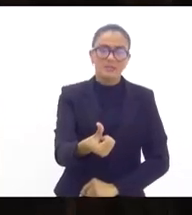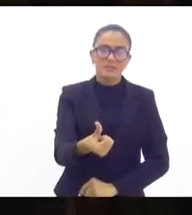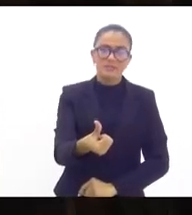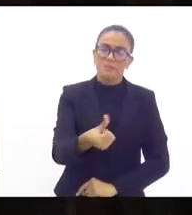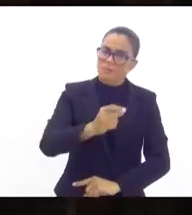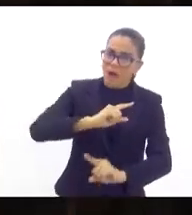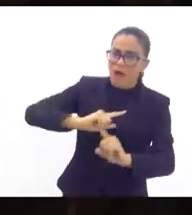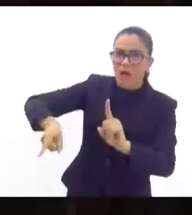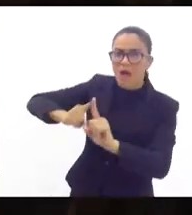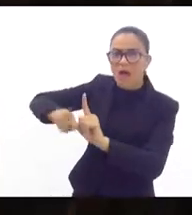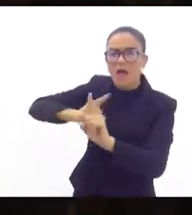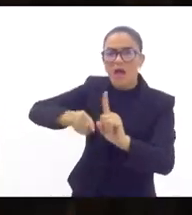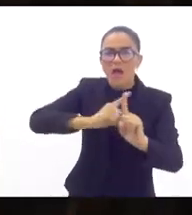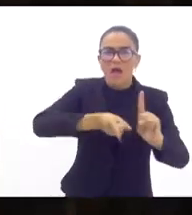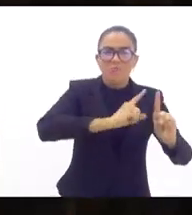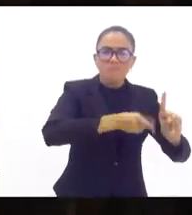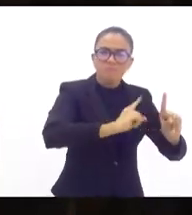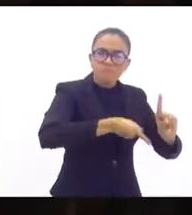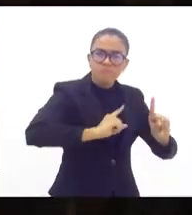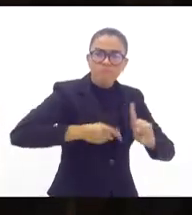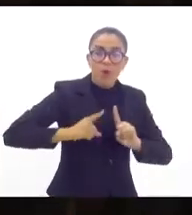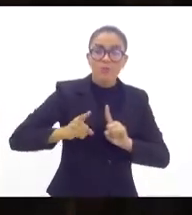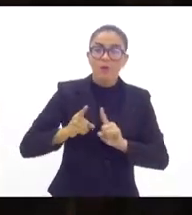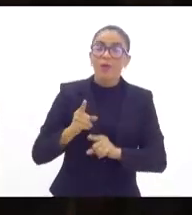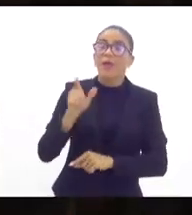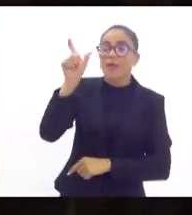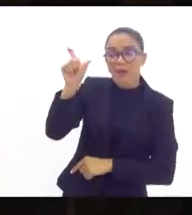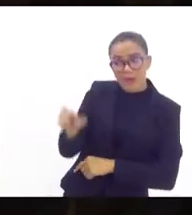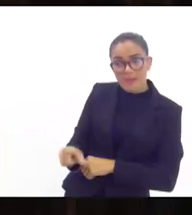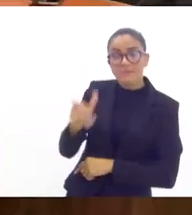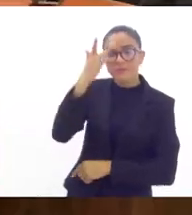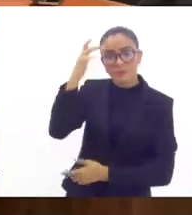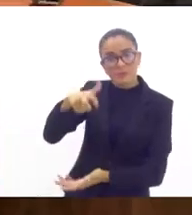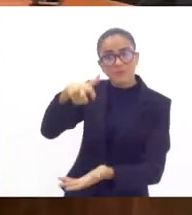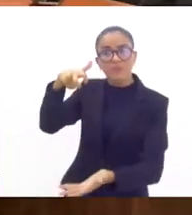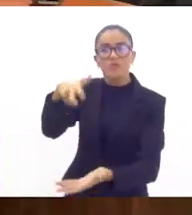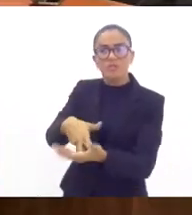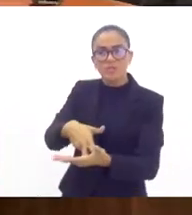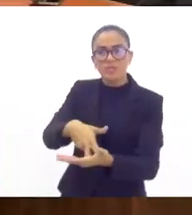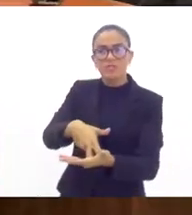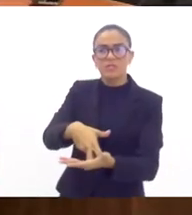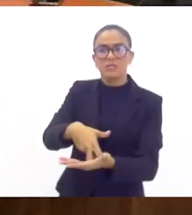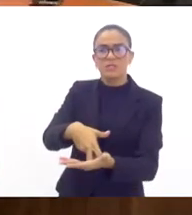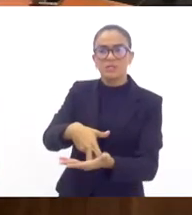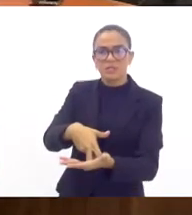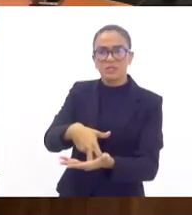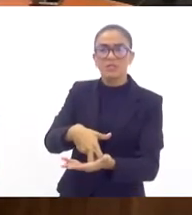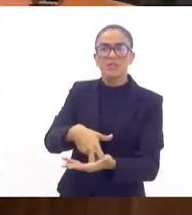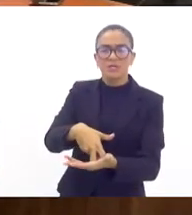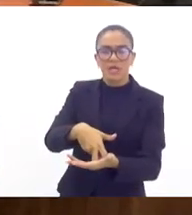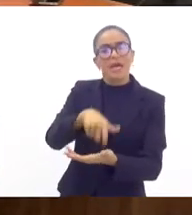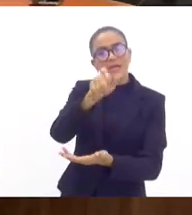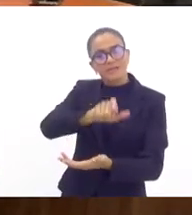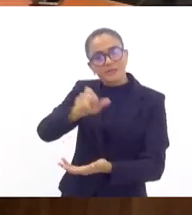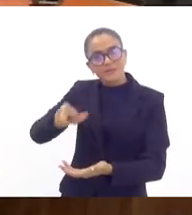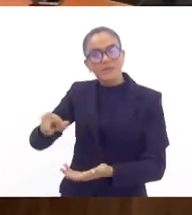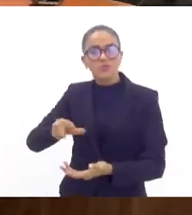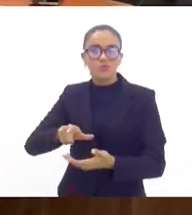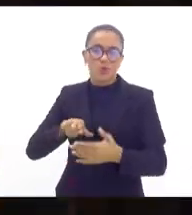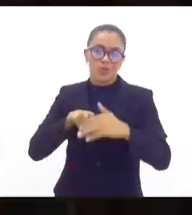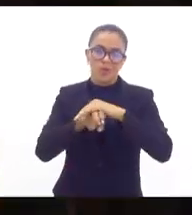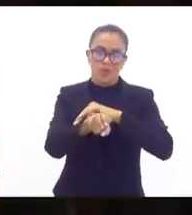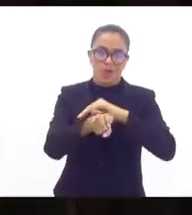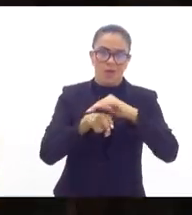Alguém tem que estar lá coibindo eles e alguém tem que punir de forma ou as pessoas que botam o carro lá